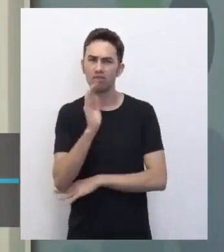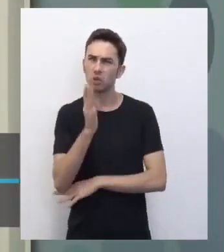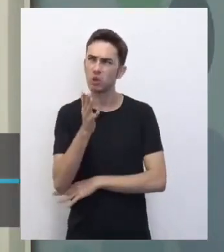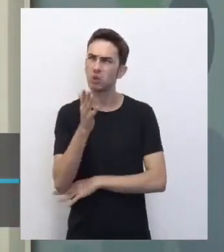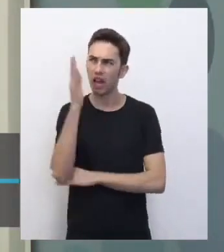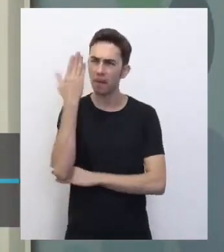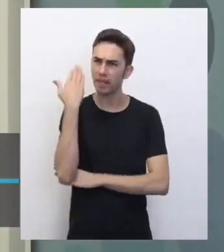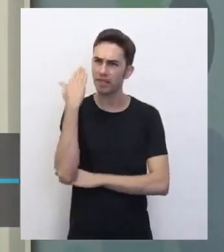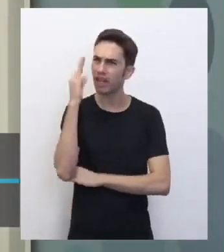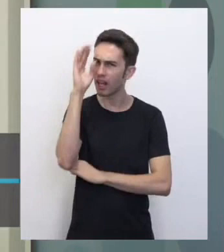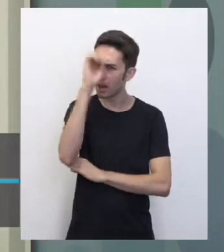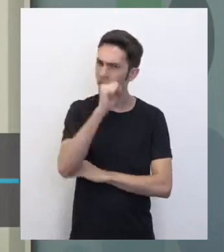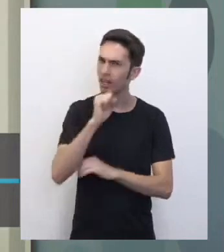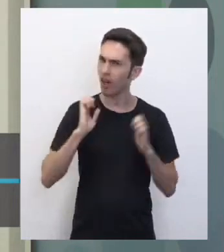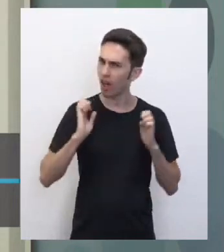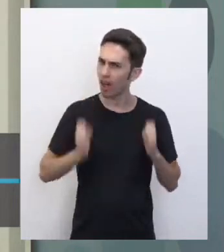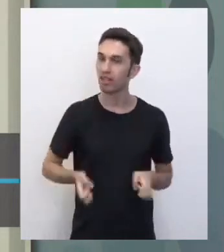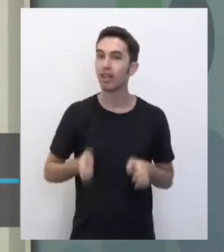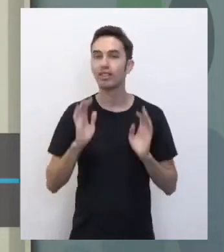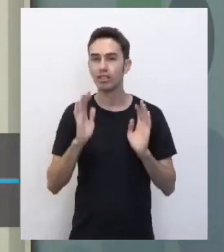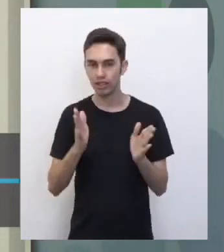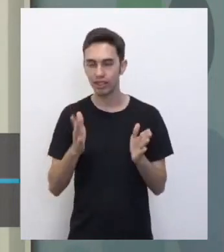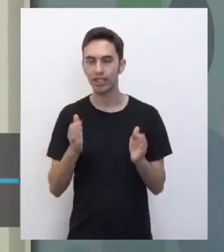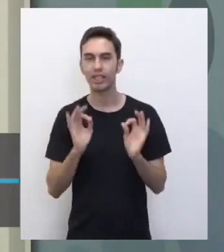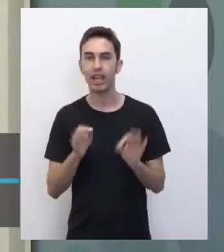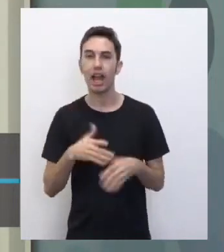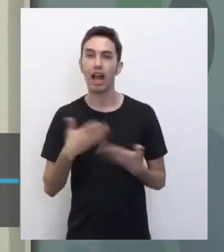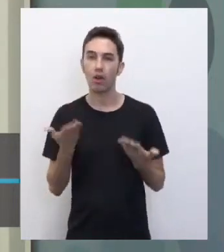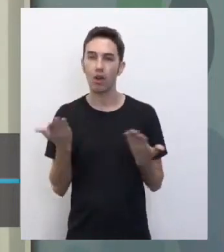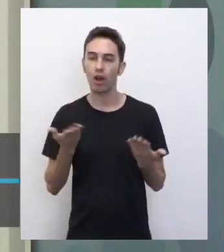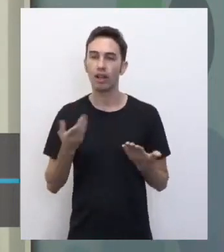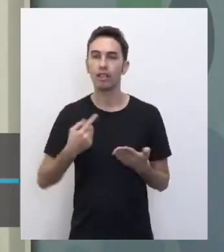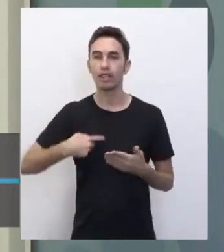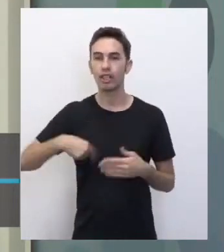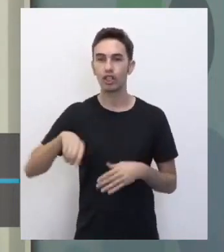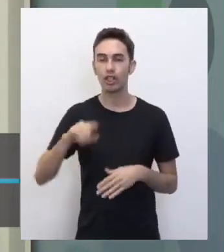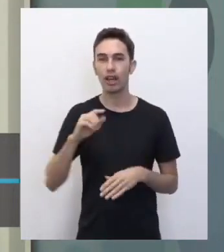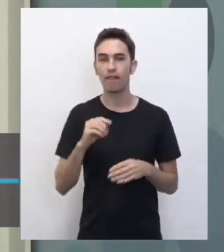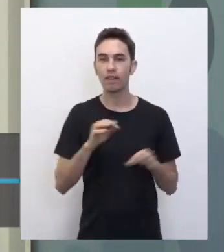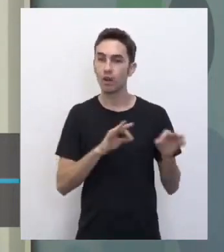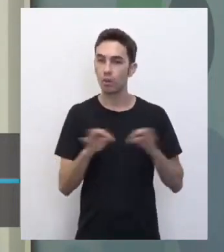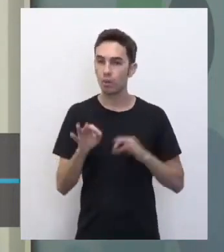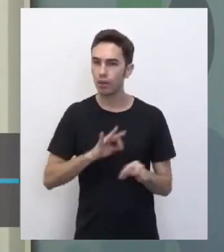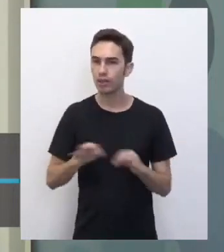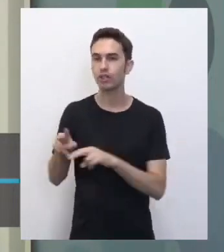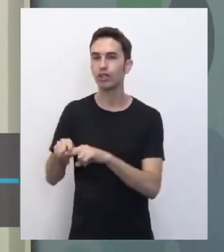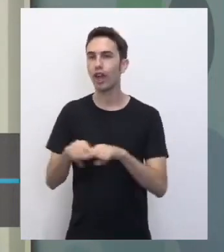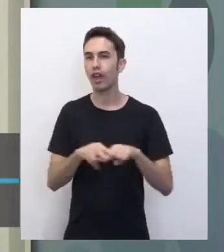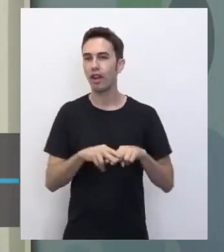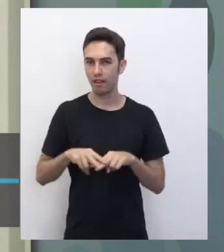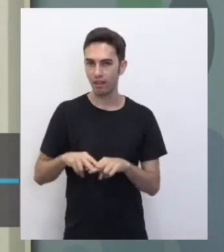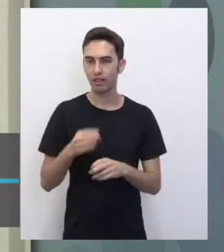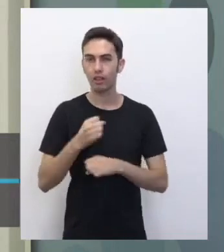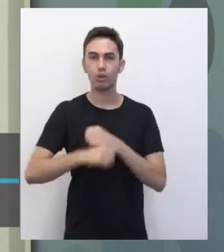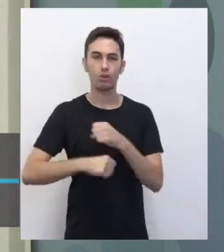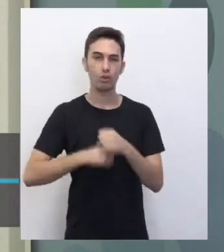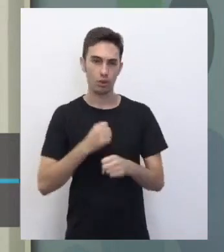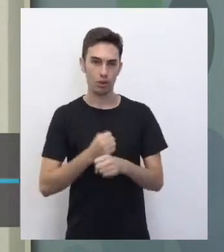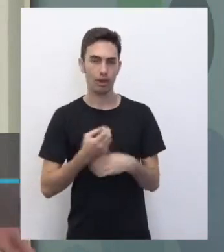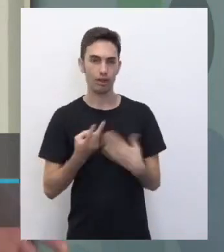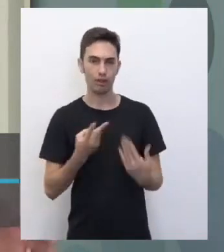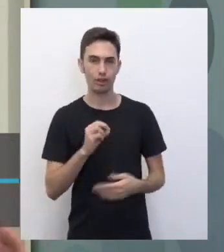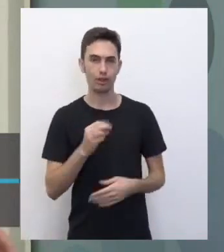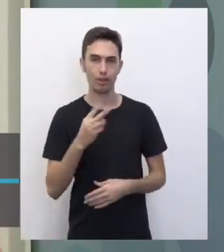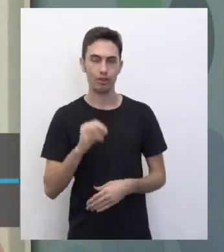já não estudou esse assunto? Sim, estudamos, mas a gente está agora construindo um processo de revisão do nosso ano, né? A